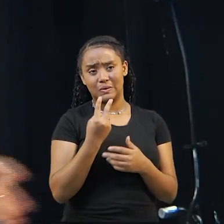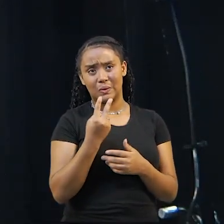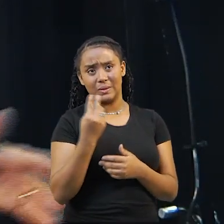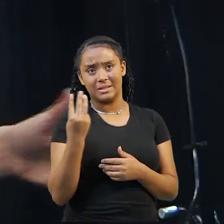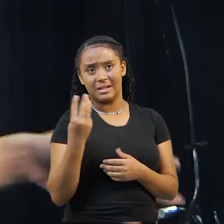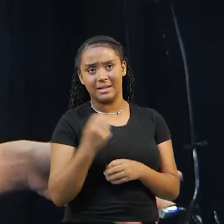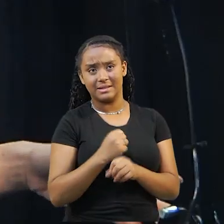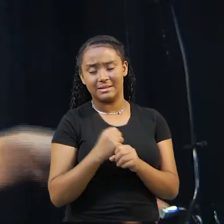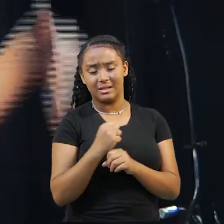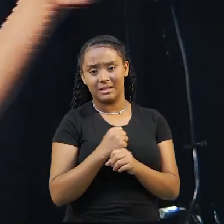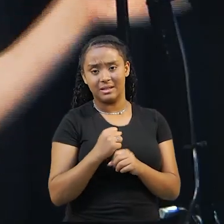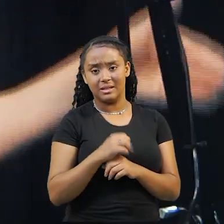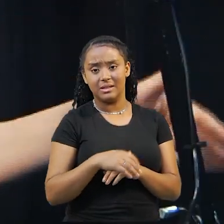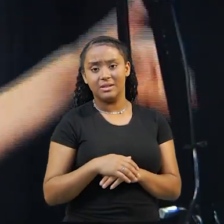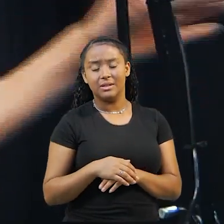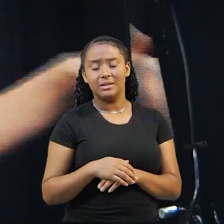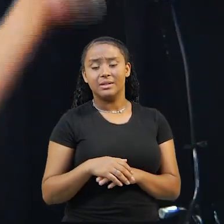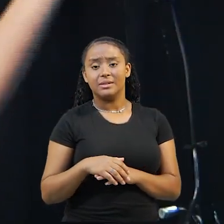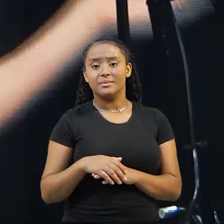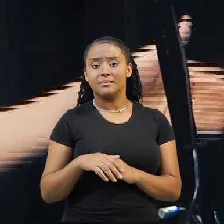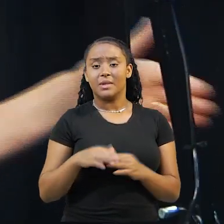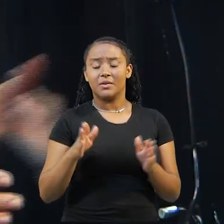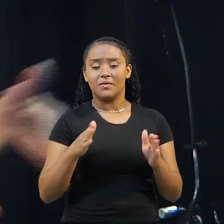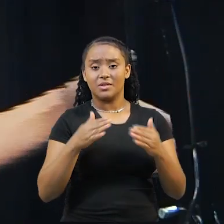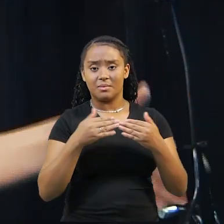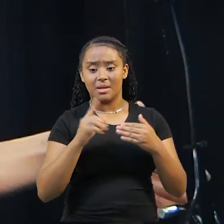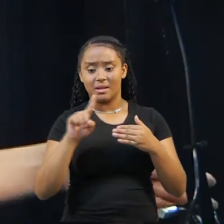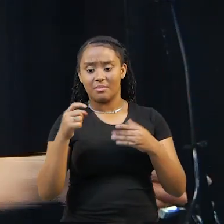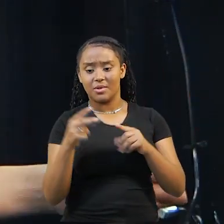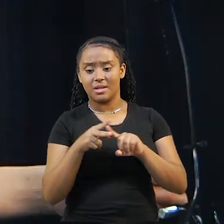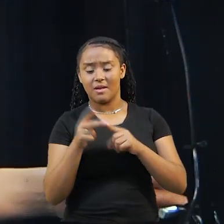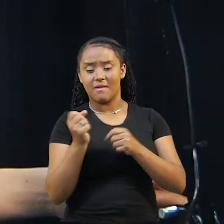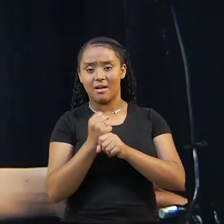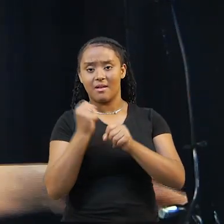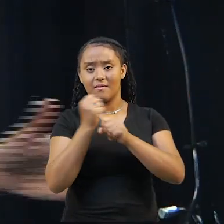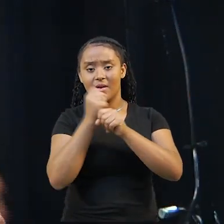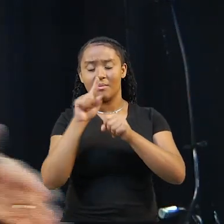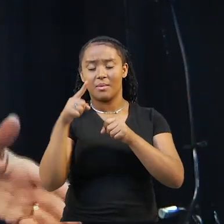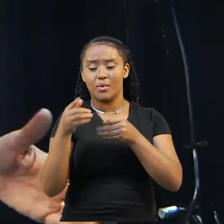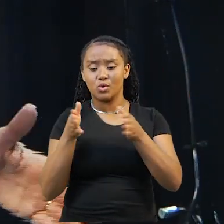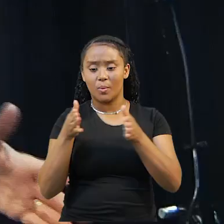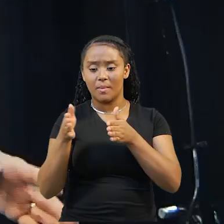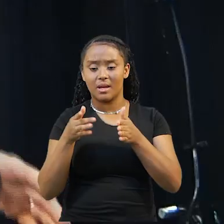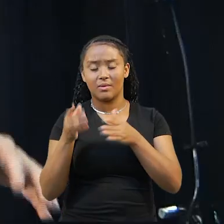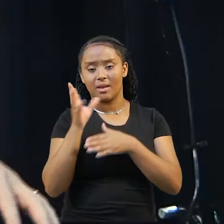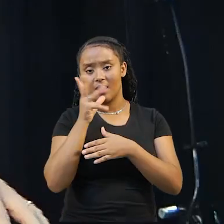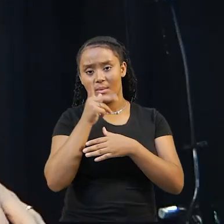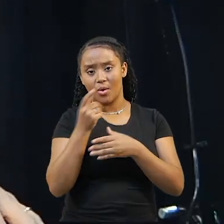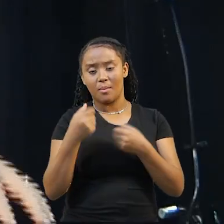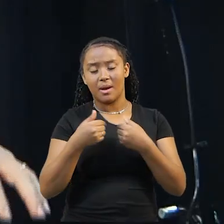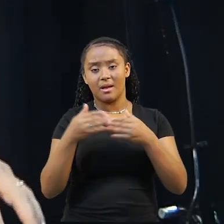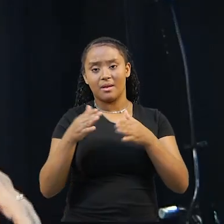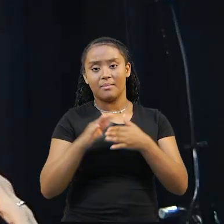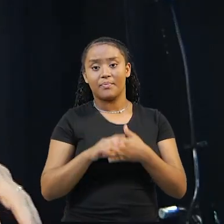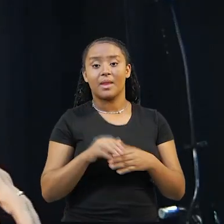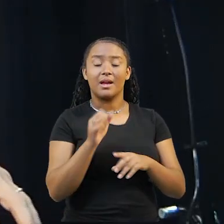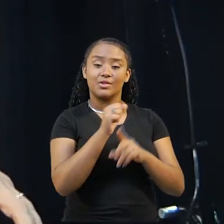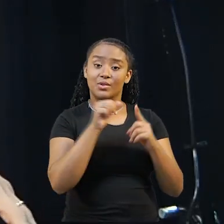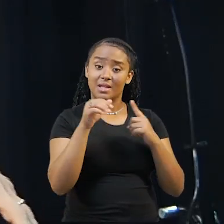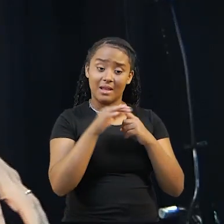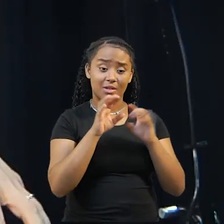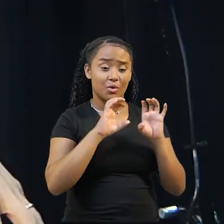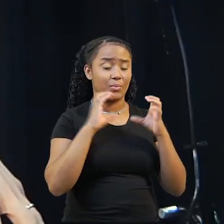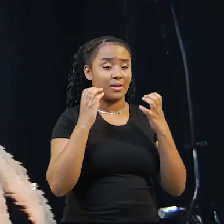3 anos, por causa do fechamento, depois a reforma e depois o período que a gente demorou para reabrir. Essa sociedade, essa comunidade, essas pessoas